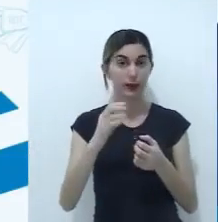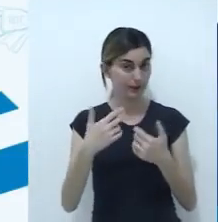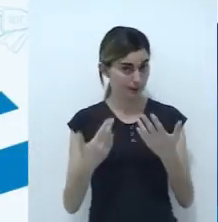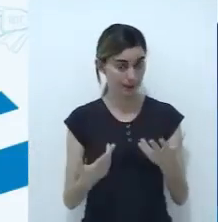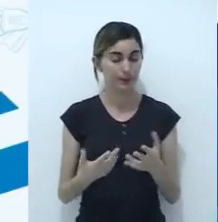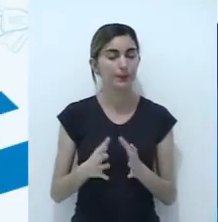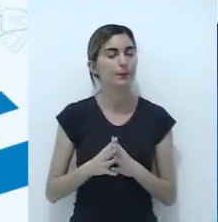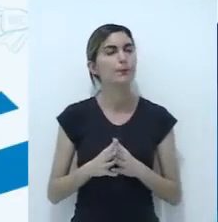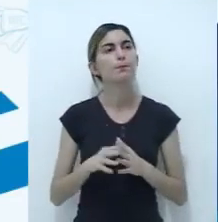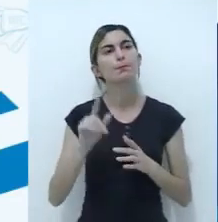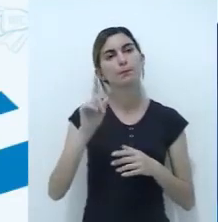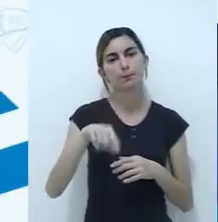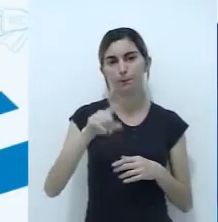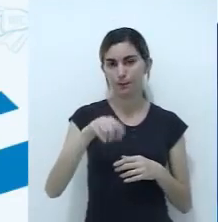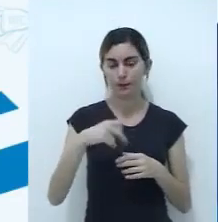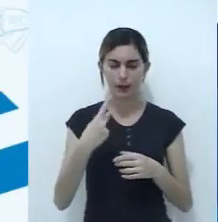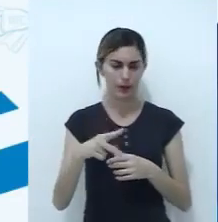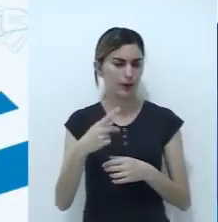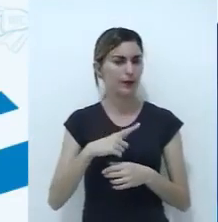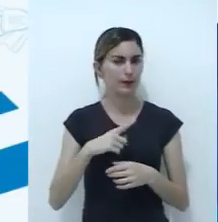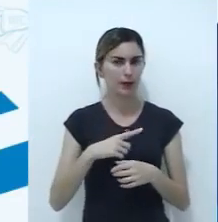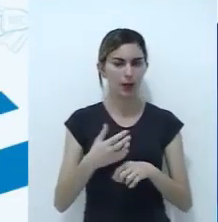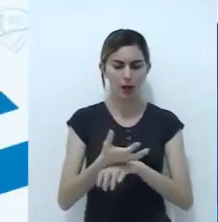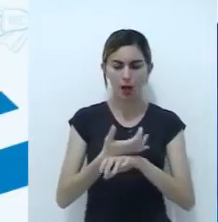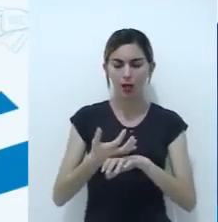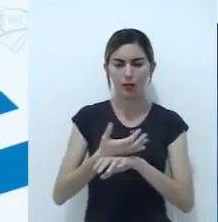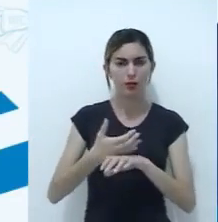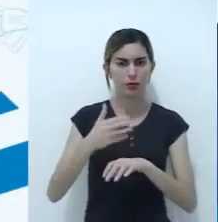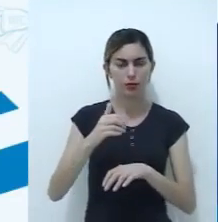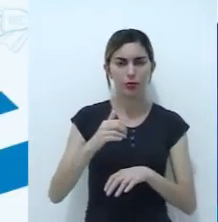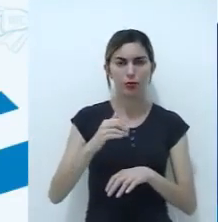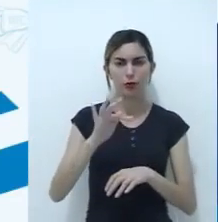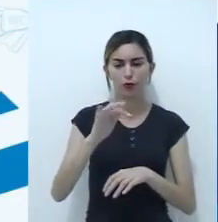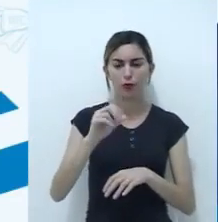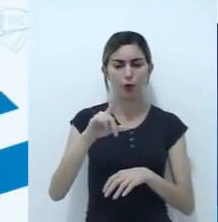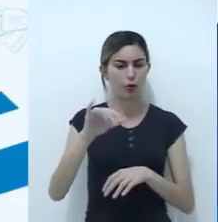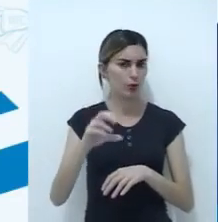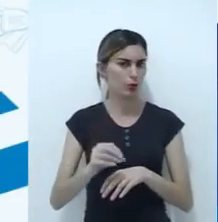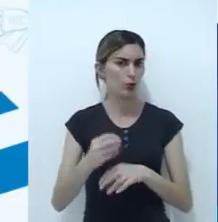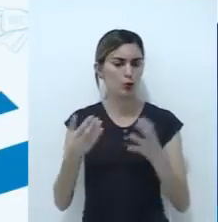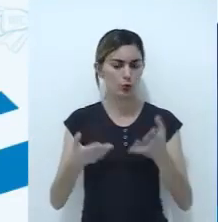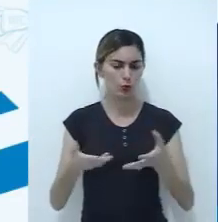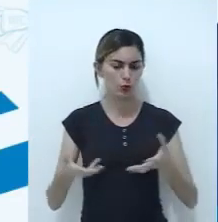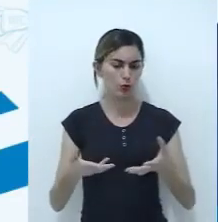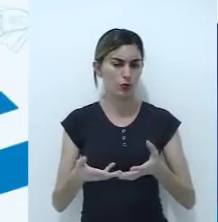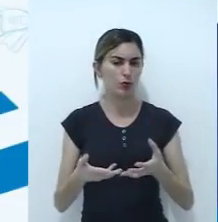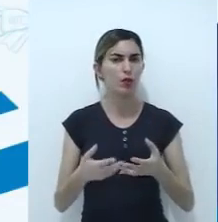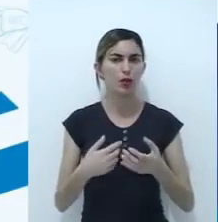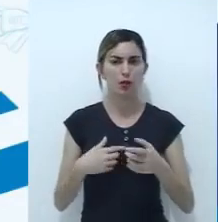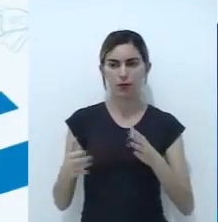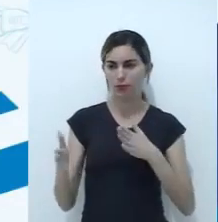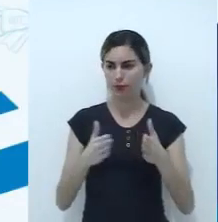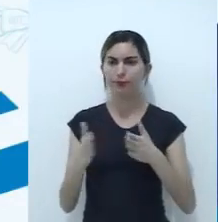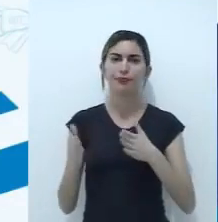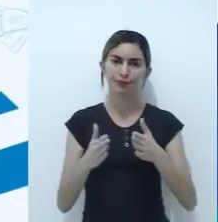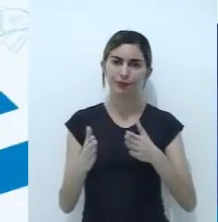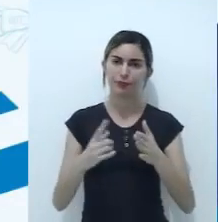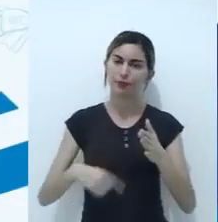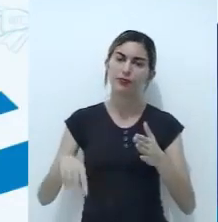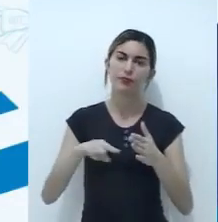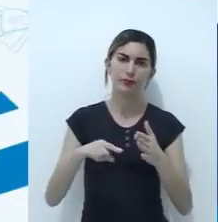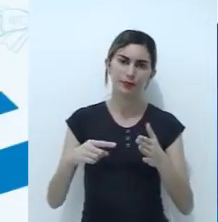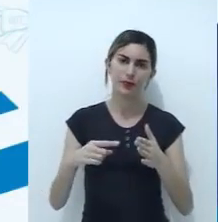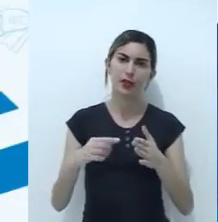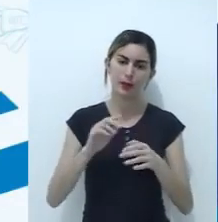C, né? Que ela tem ácido ascórbico, que hoje, né, nesse tempo que nós